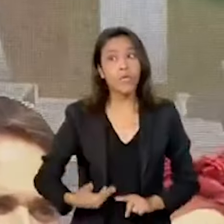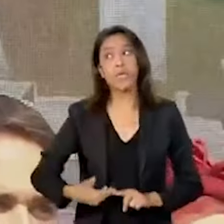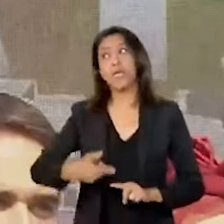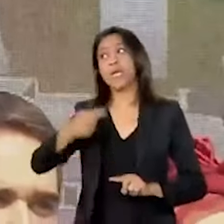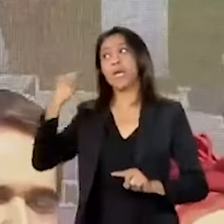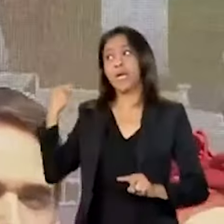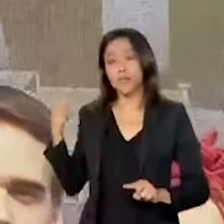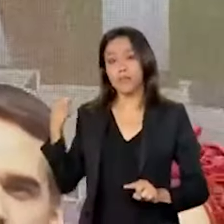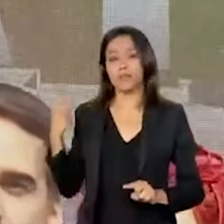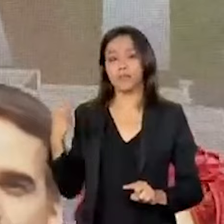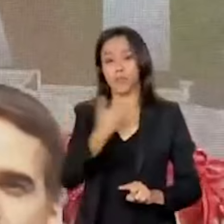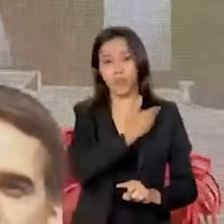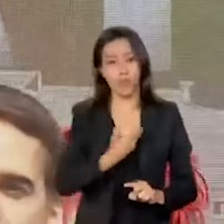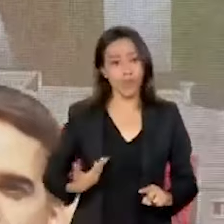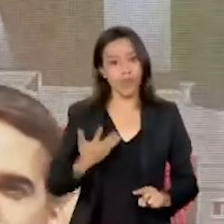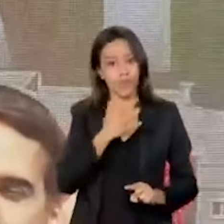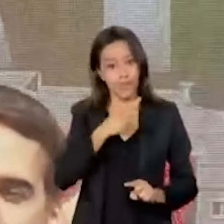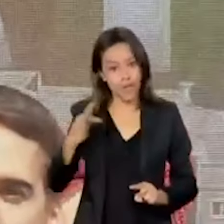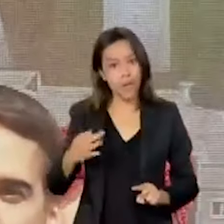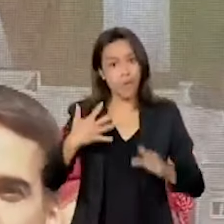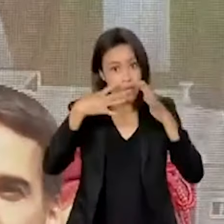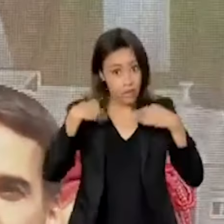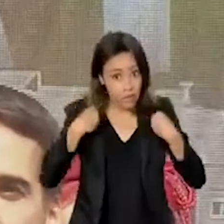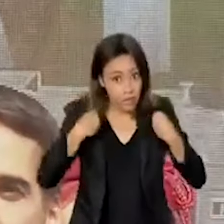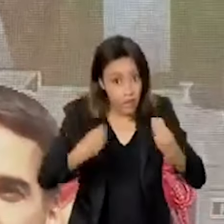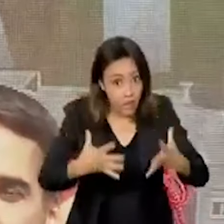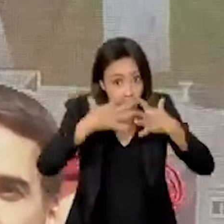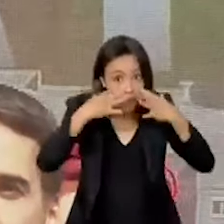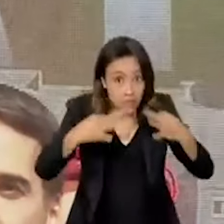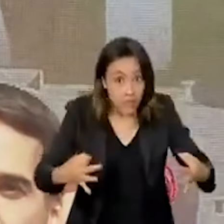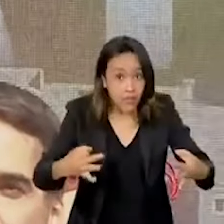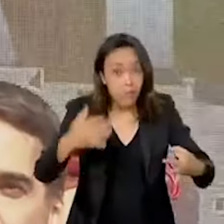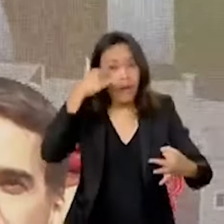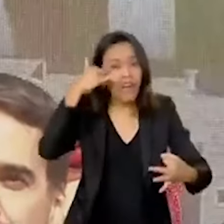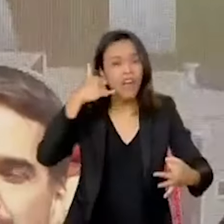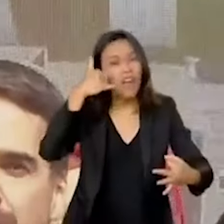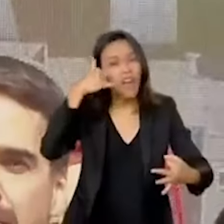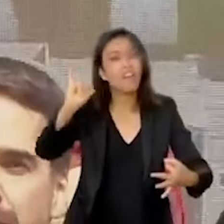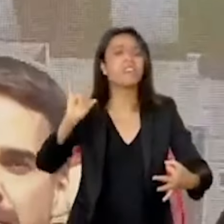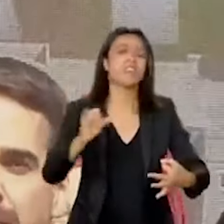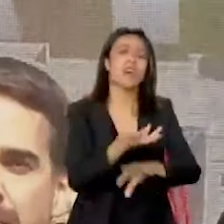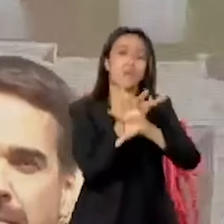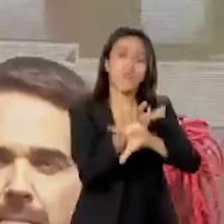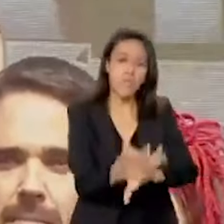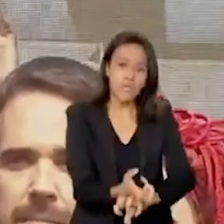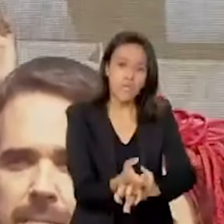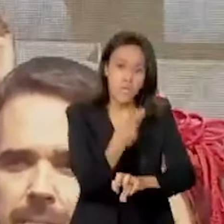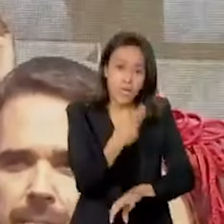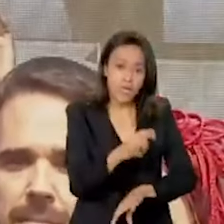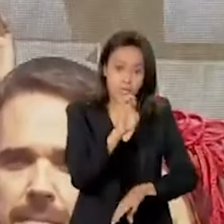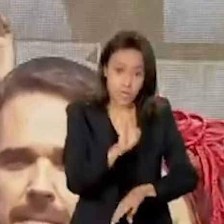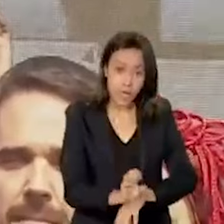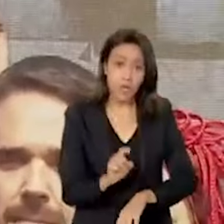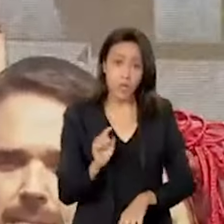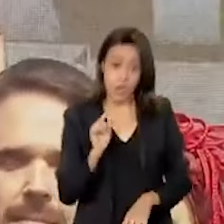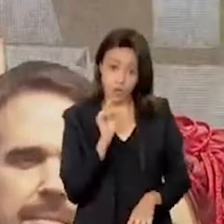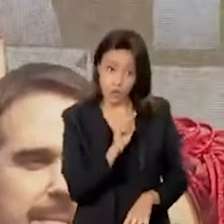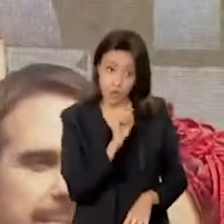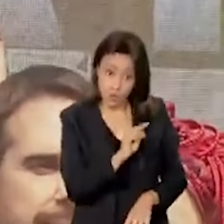governo federal tivesse dado a atenção que nós demos aqui para combater a seca desse estado. Você recebeu todos os